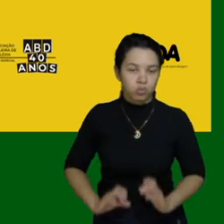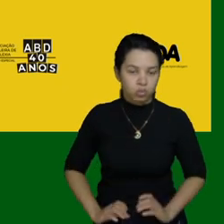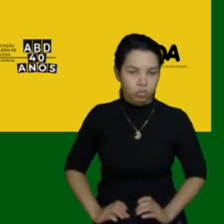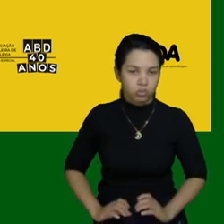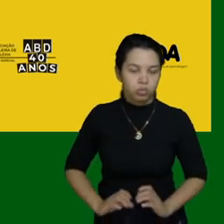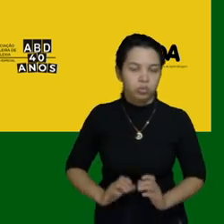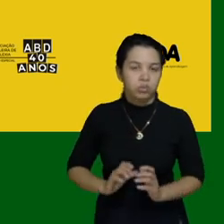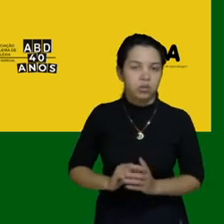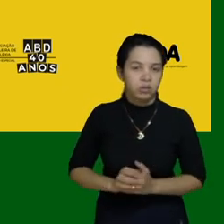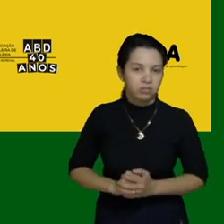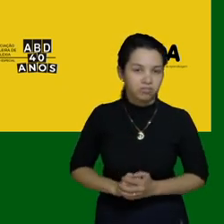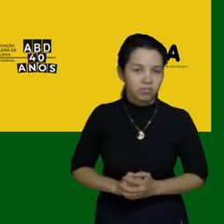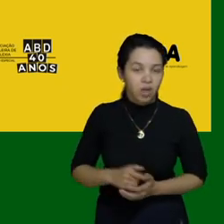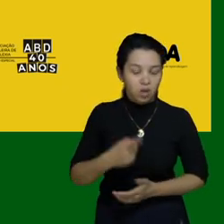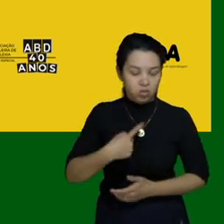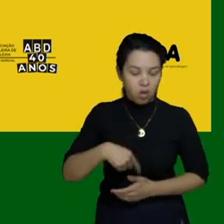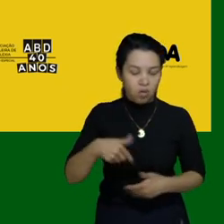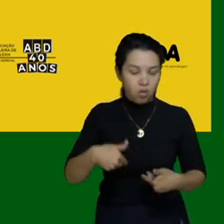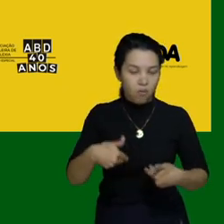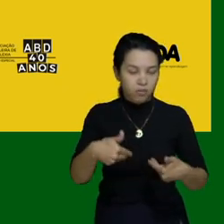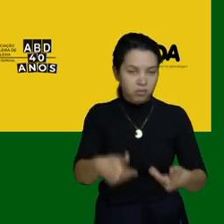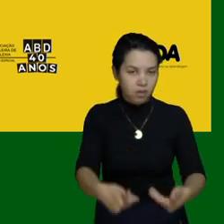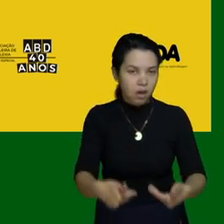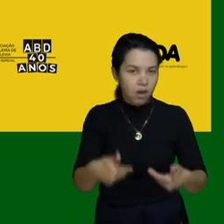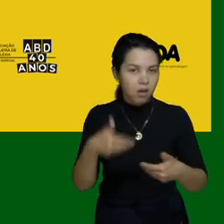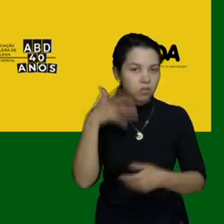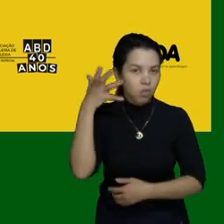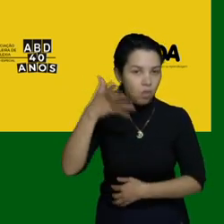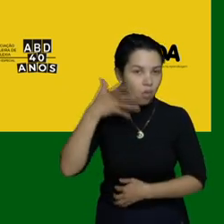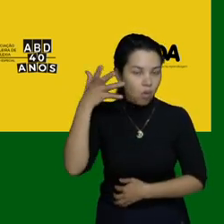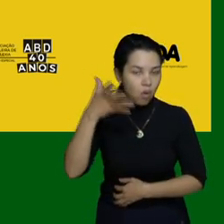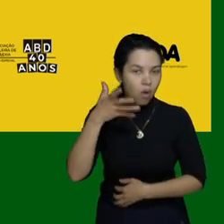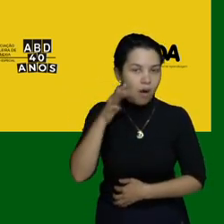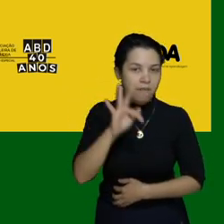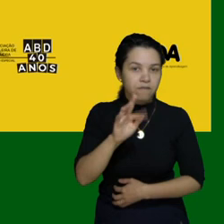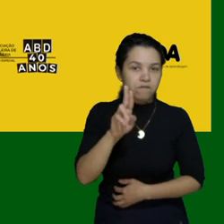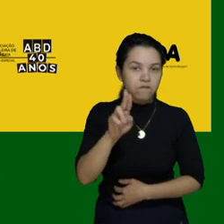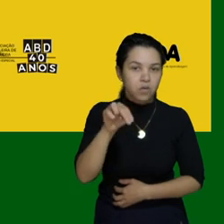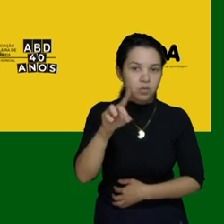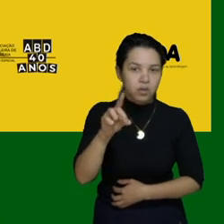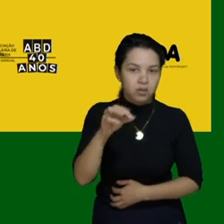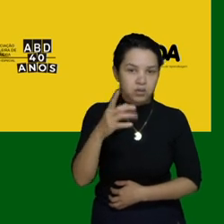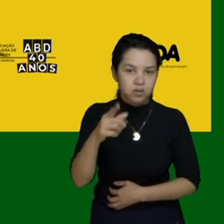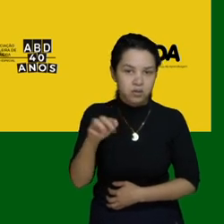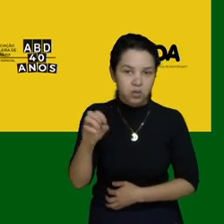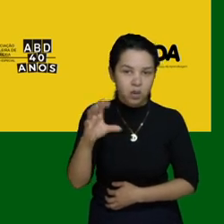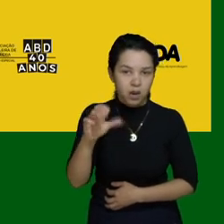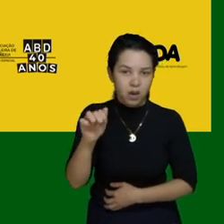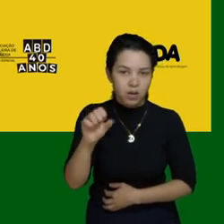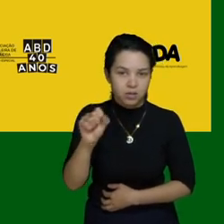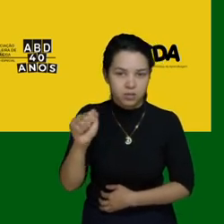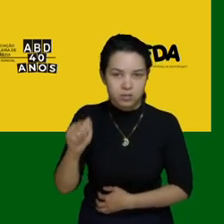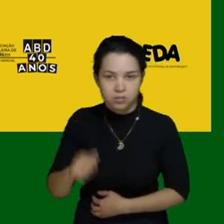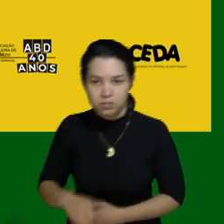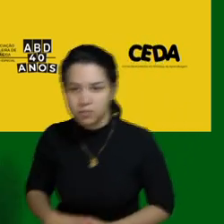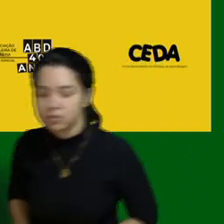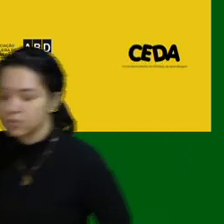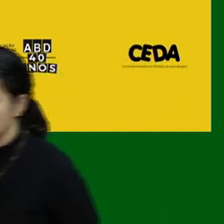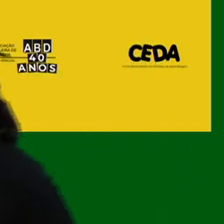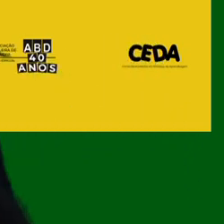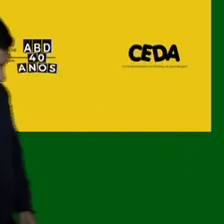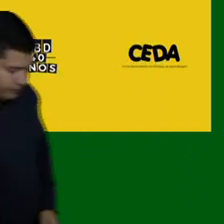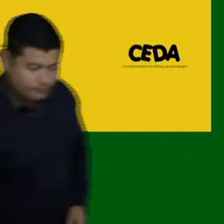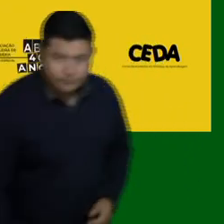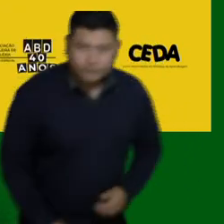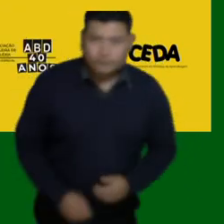casa Dea Fundação Casa não sei se vocês conhecem né que tem menores infratores a gente foi convidada